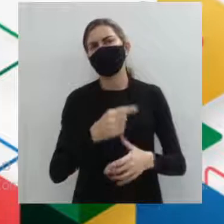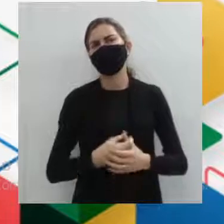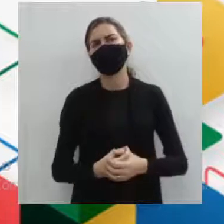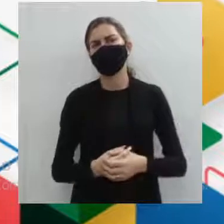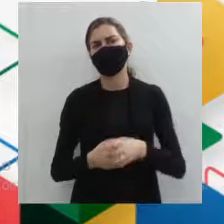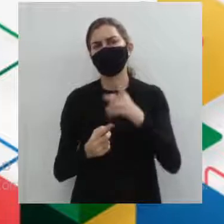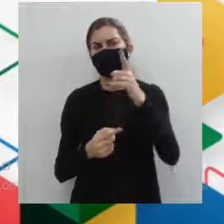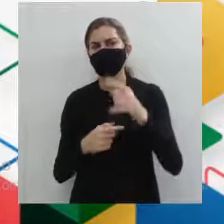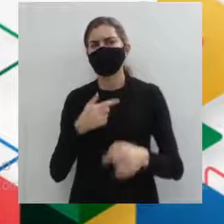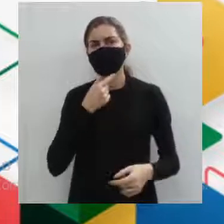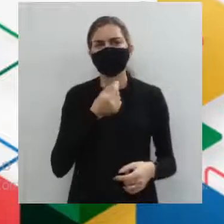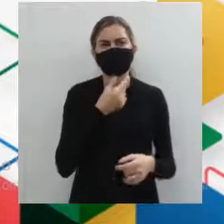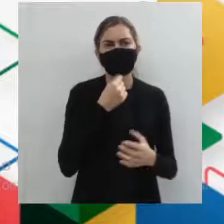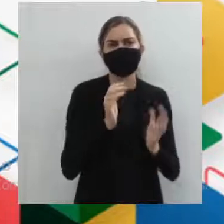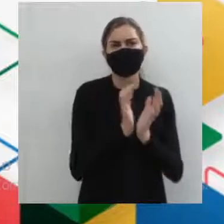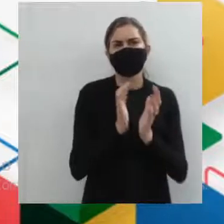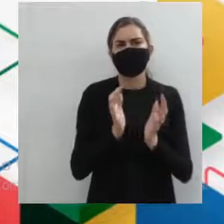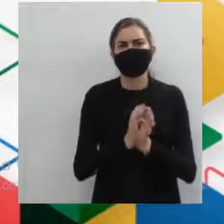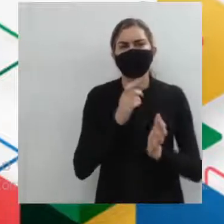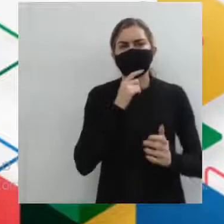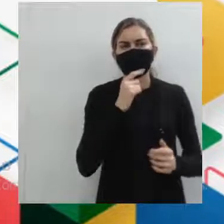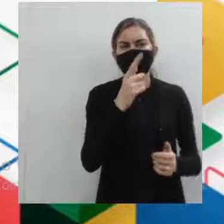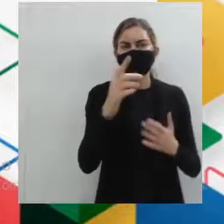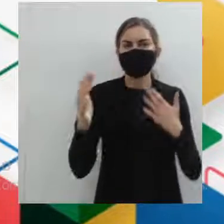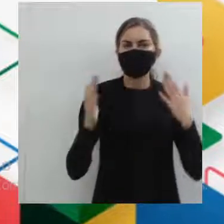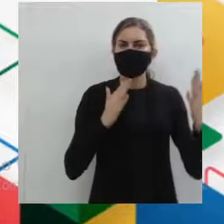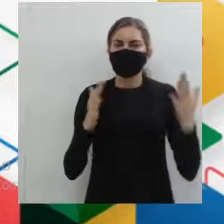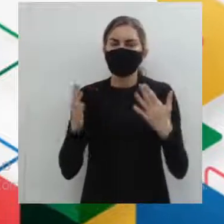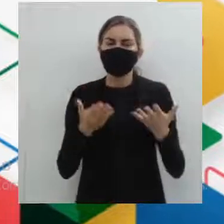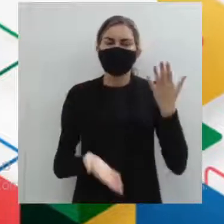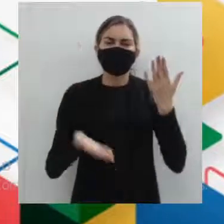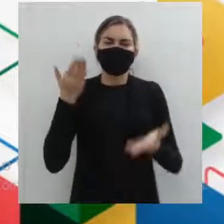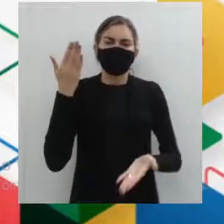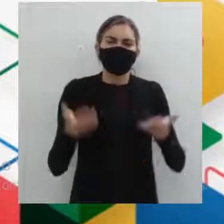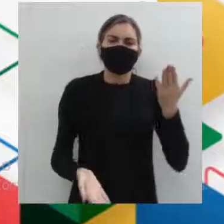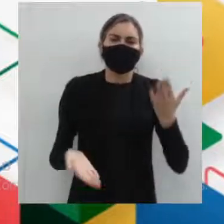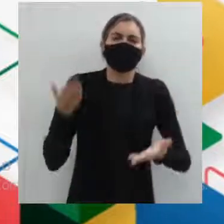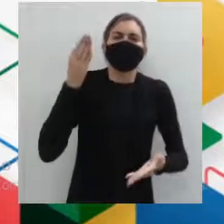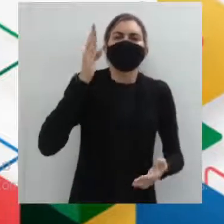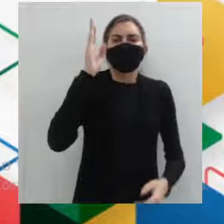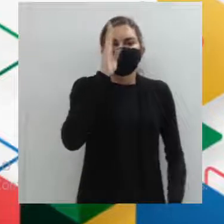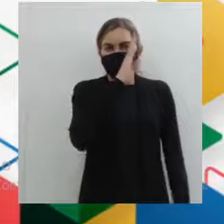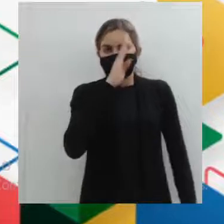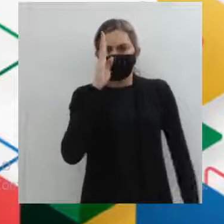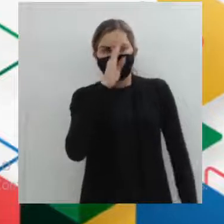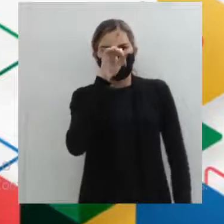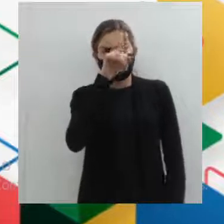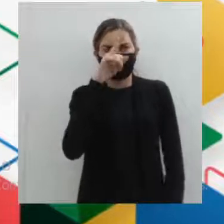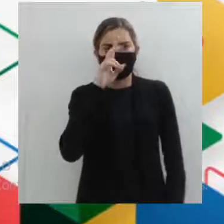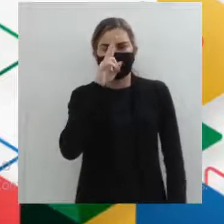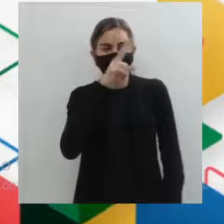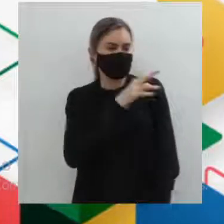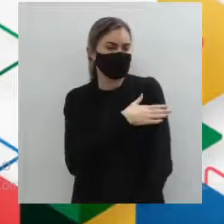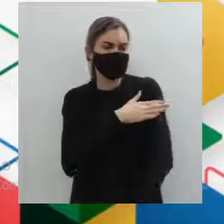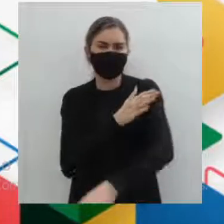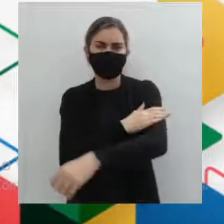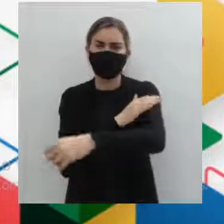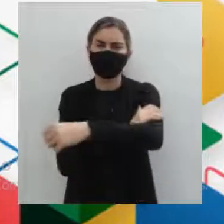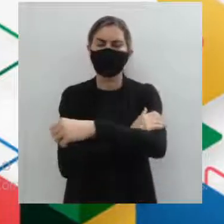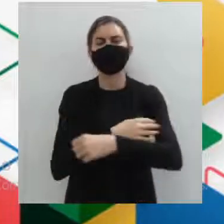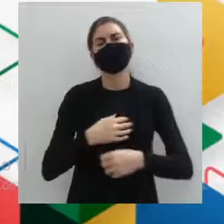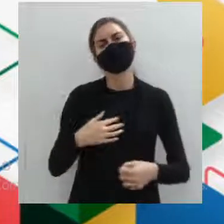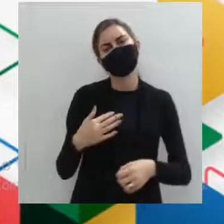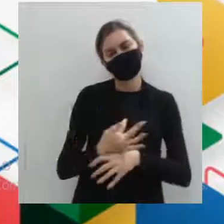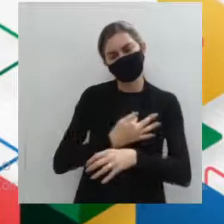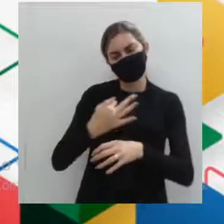performance desses garotos aí, ó. Um equilíbrio, ao mesmo tempo que trabalha a força, tá certo? Para suportar